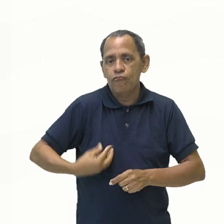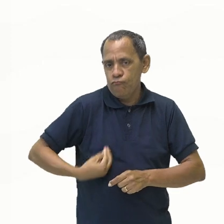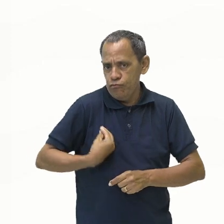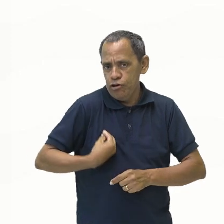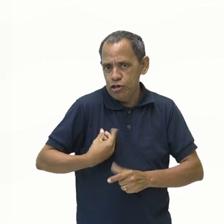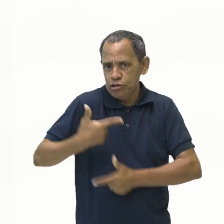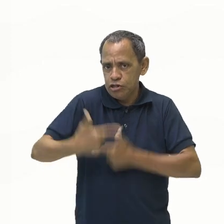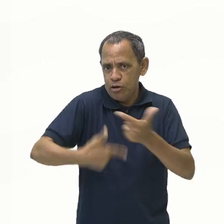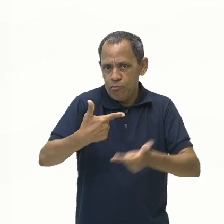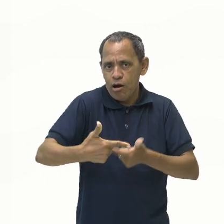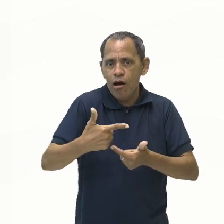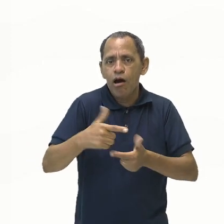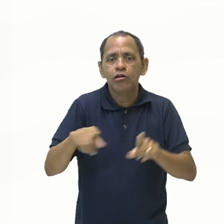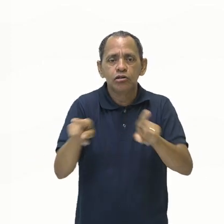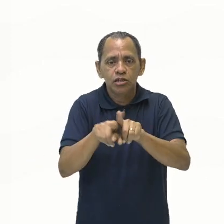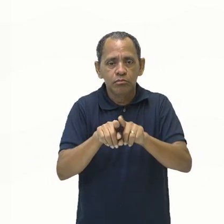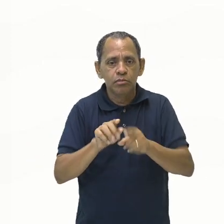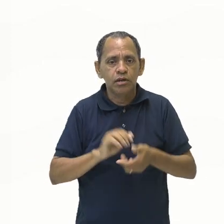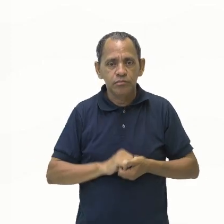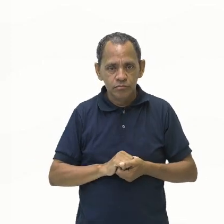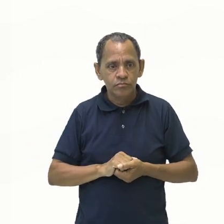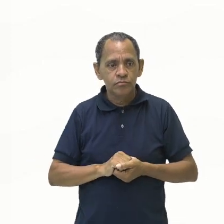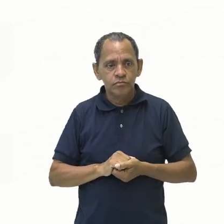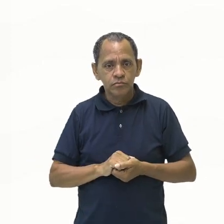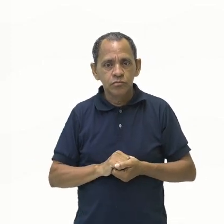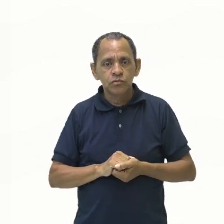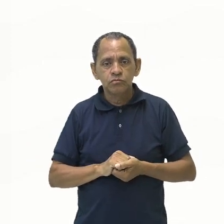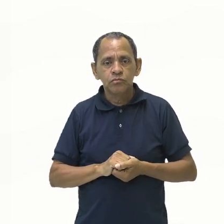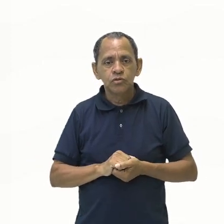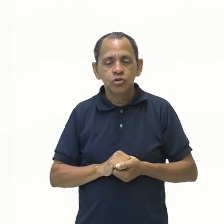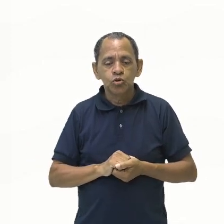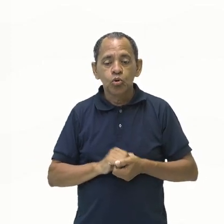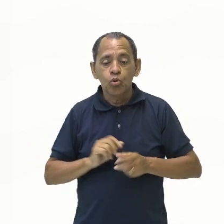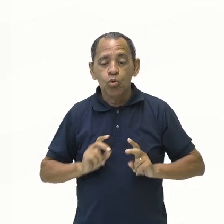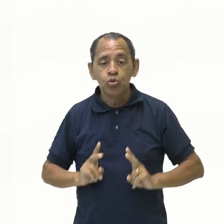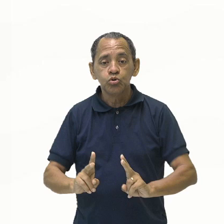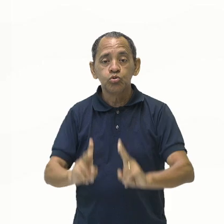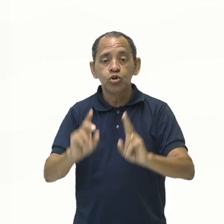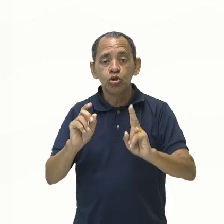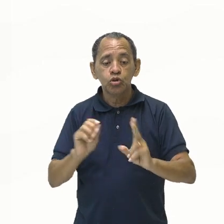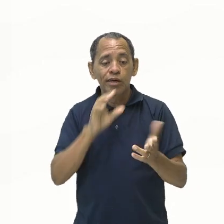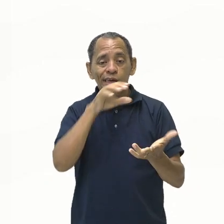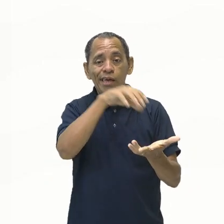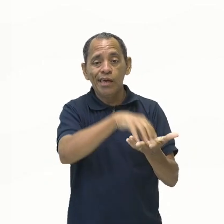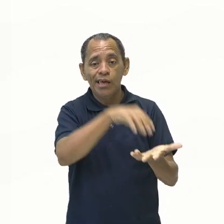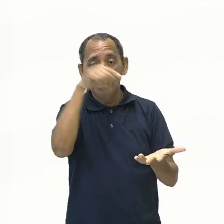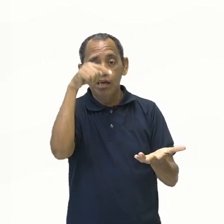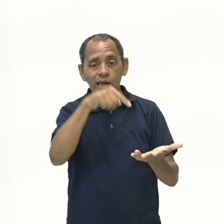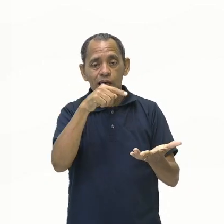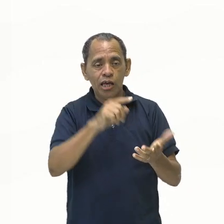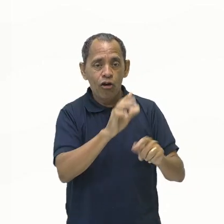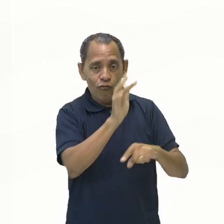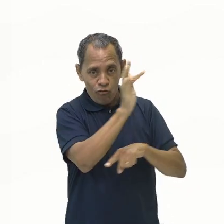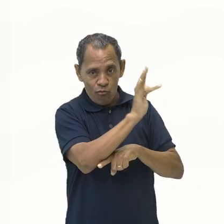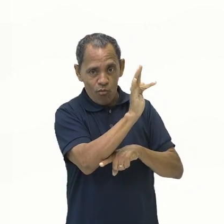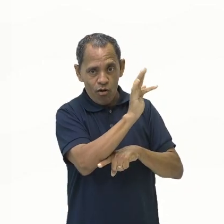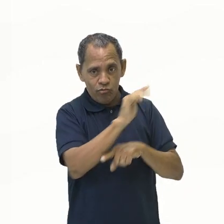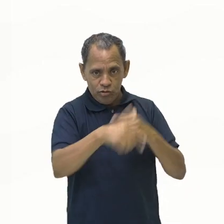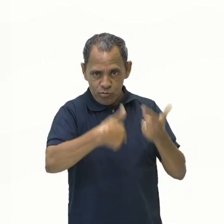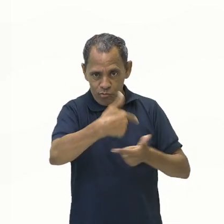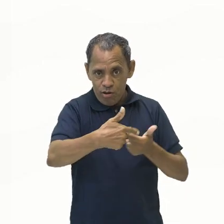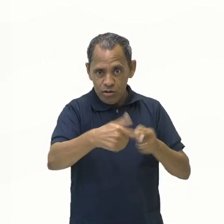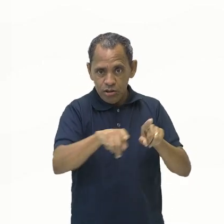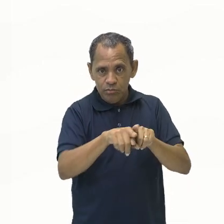convenções coletivas. E aí, continuando aqui, né, a respeito do trabalho formal, vamos